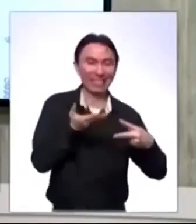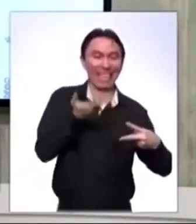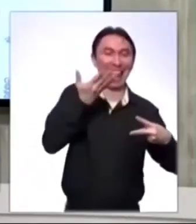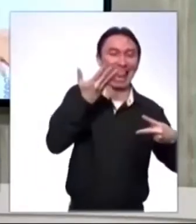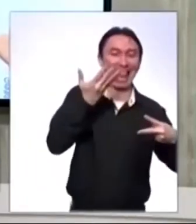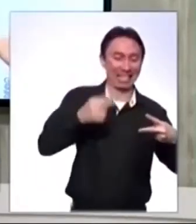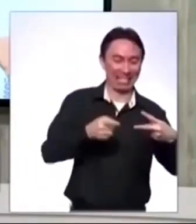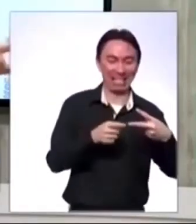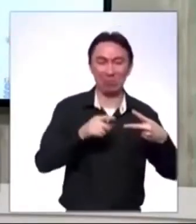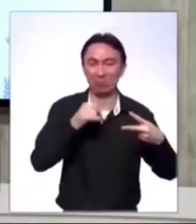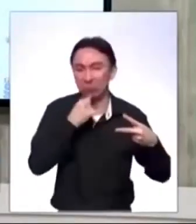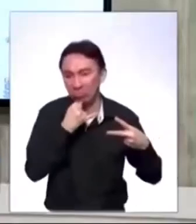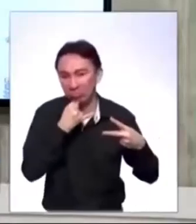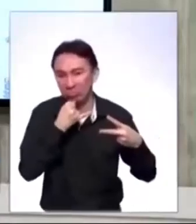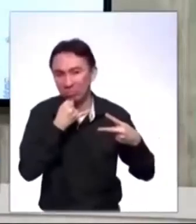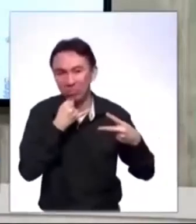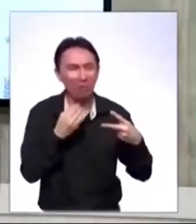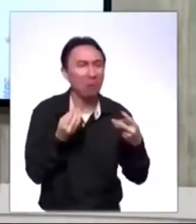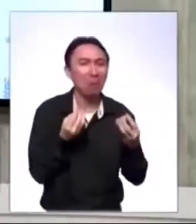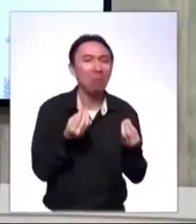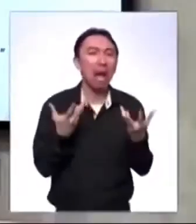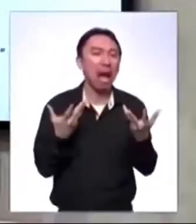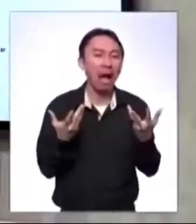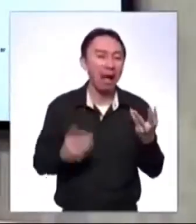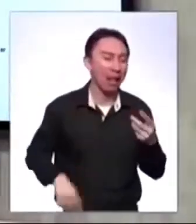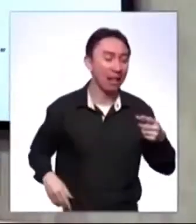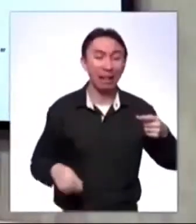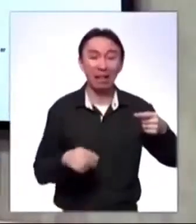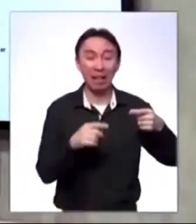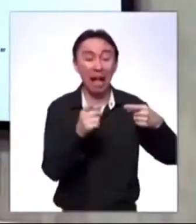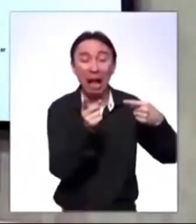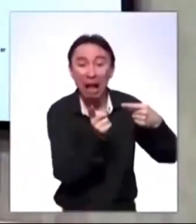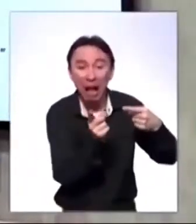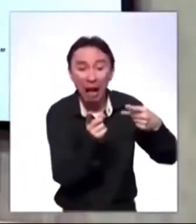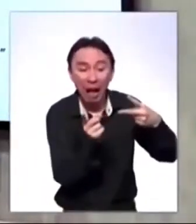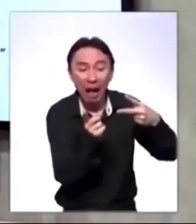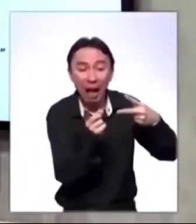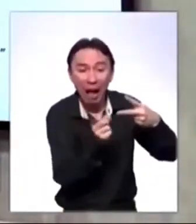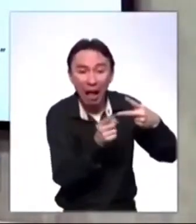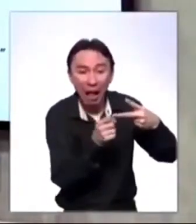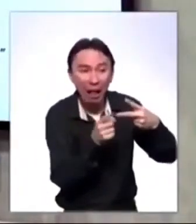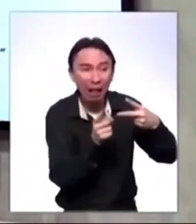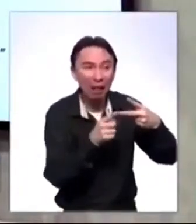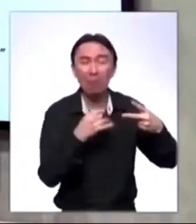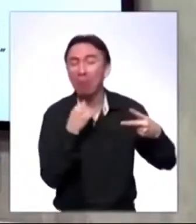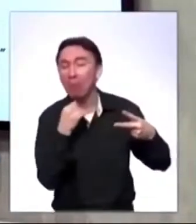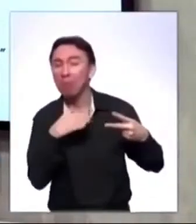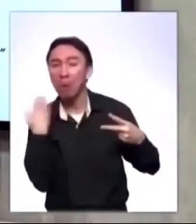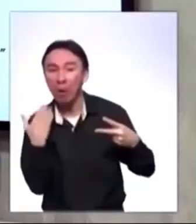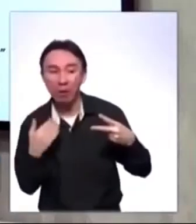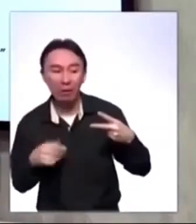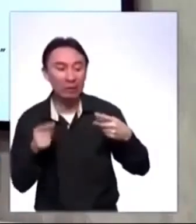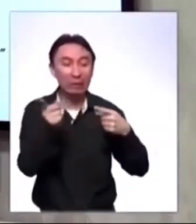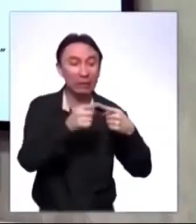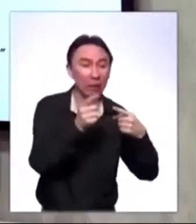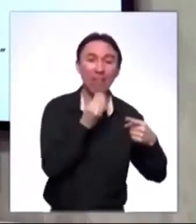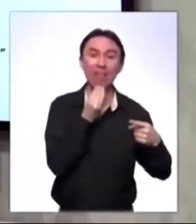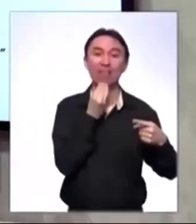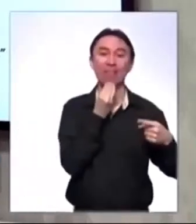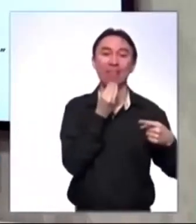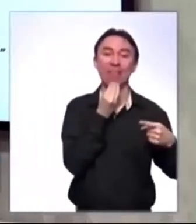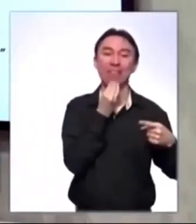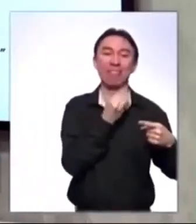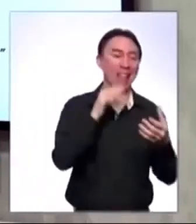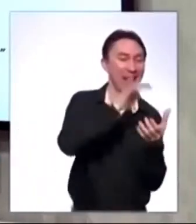Para quê? Porque é meio óbvio, né? A morte de uma possibilitou o casamento da outra. Mas o casamento da